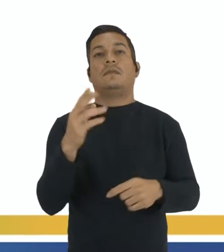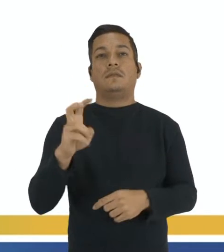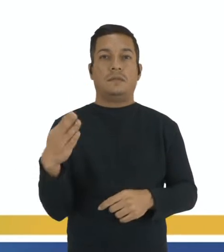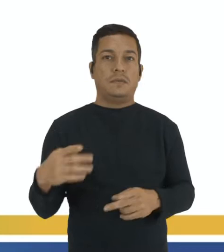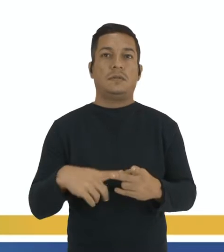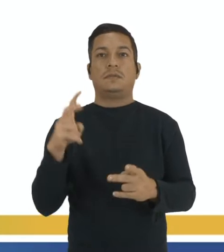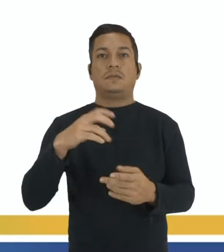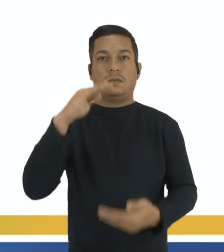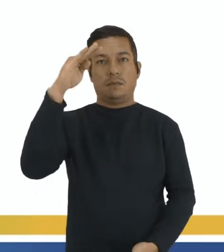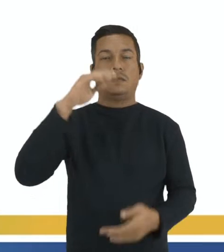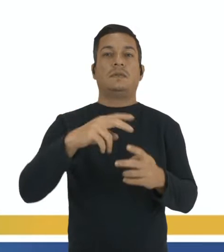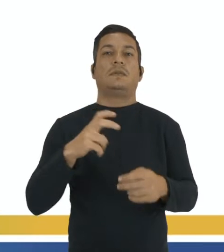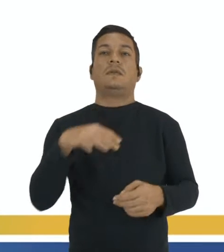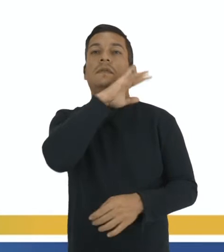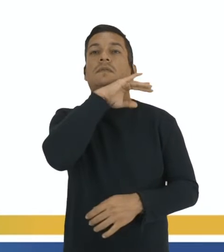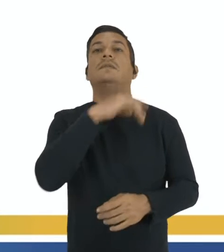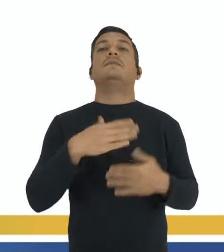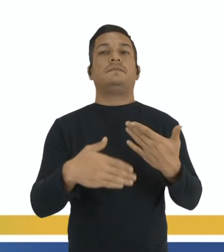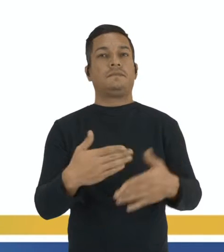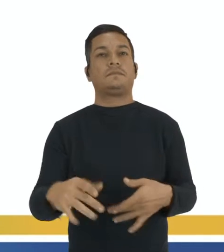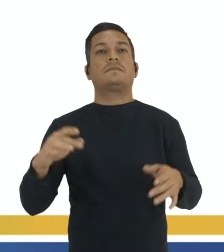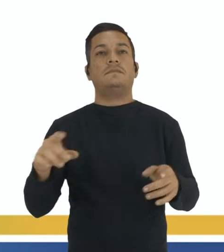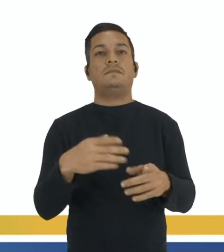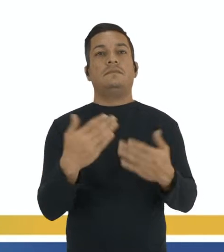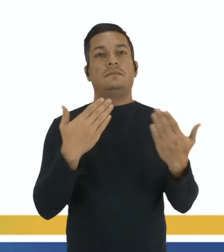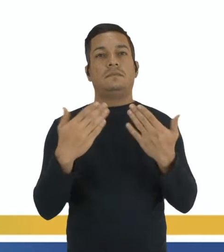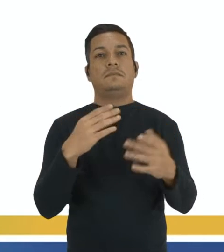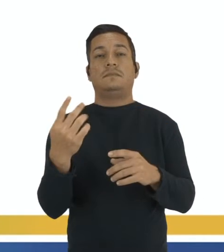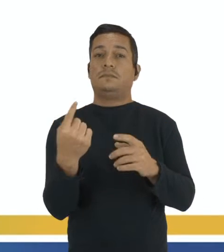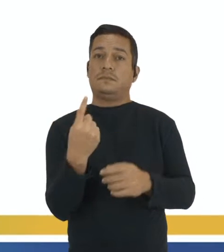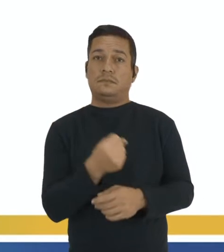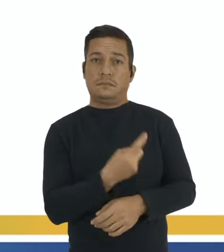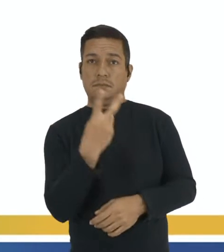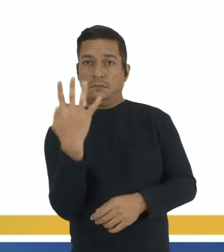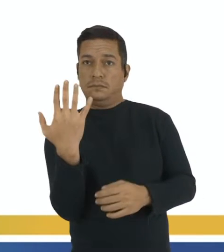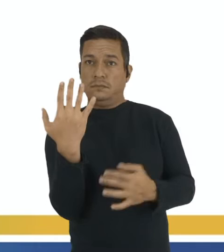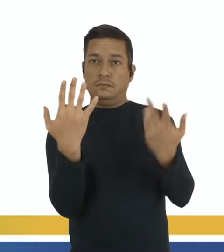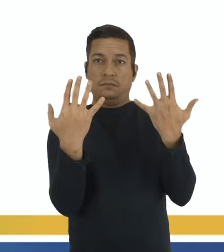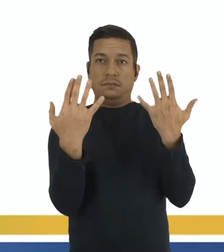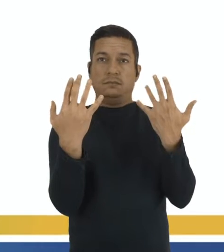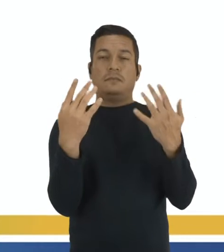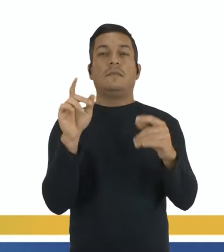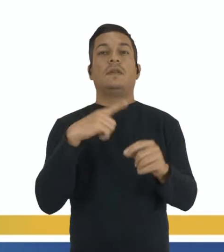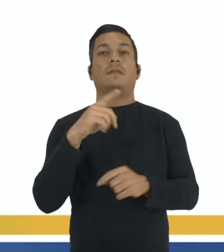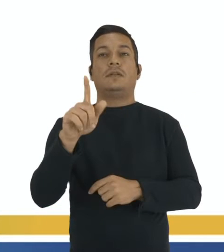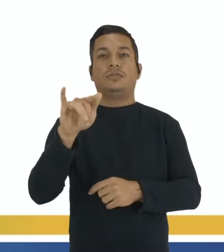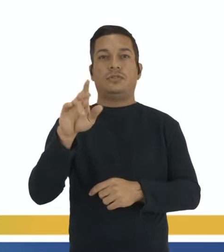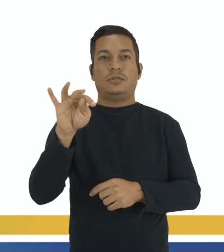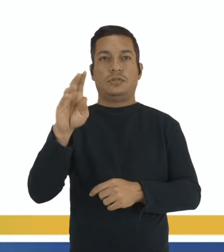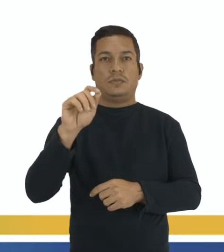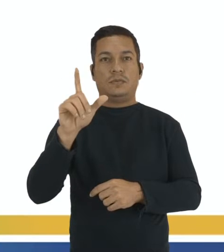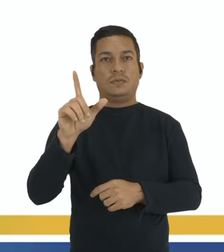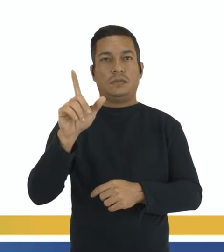5 bastões, 5 animais e assim por diante. A associação entre dedo e número até hoje está presente na palavra dígito, proveniente do